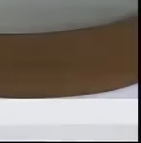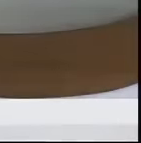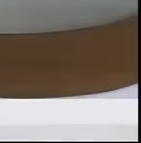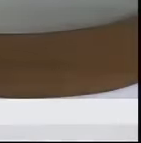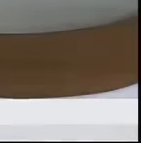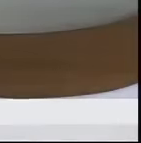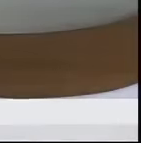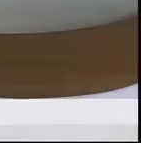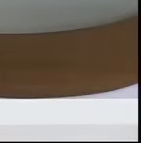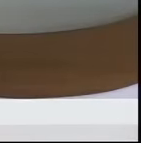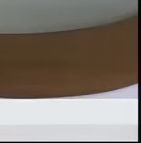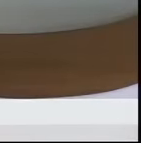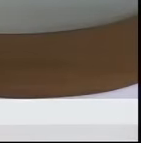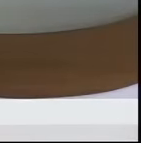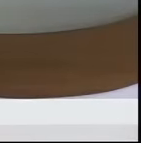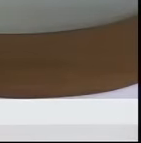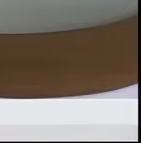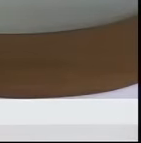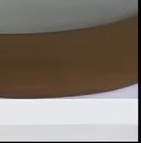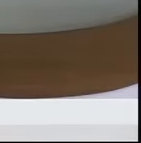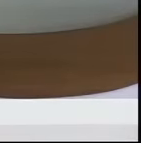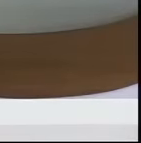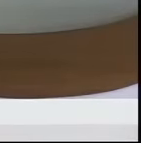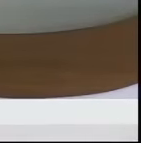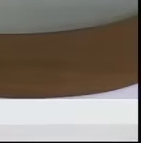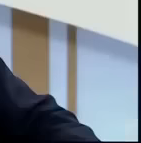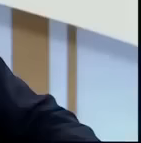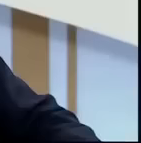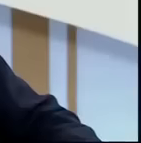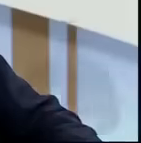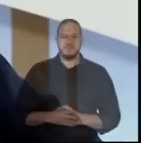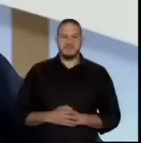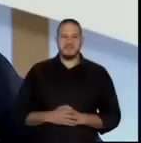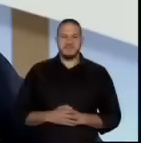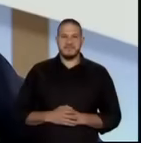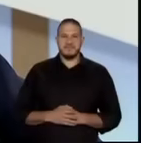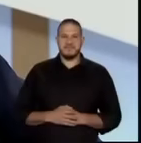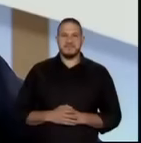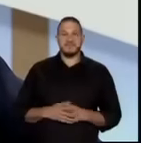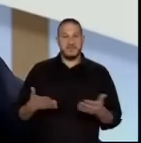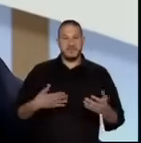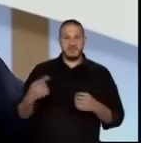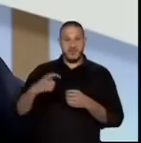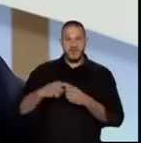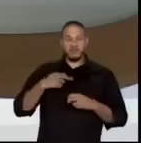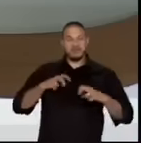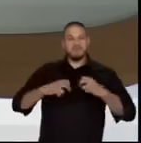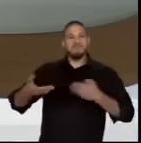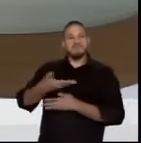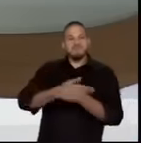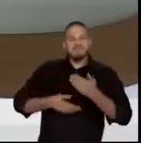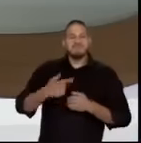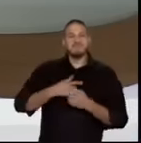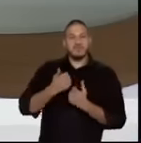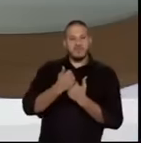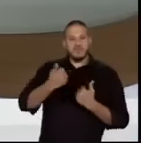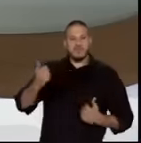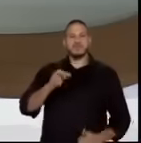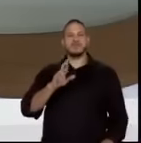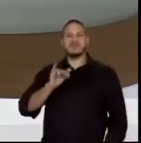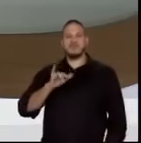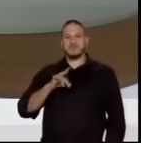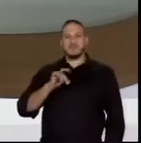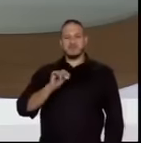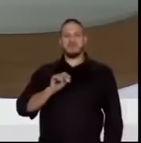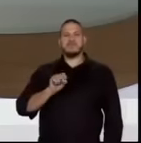Estamos de volta com Roda Viva. No centro do Roda, o ministro do Meio Ambiente, Ricardo Salles. Ministro, a gente